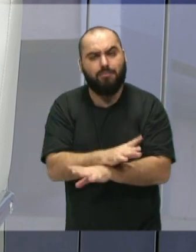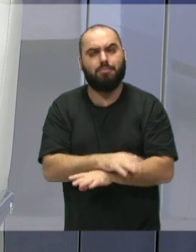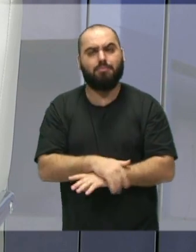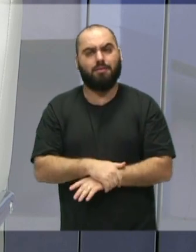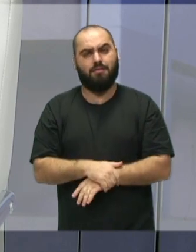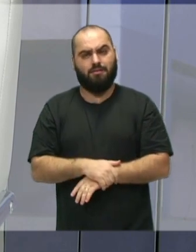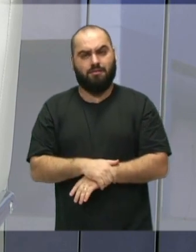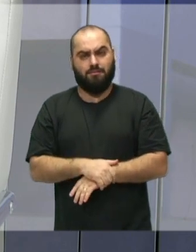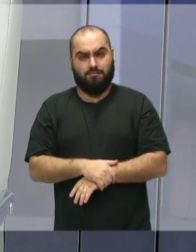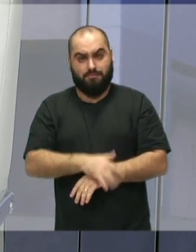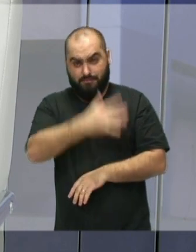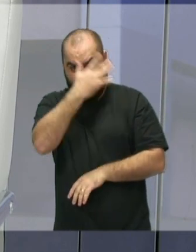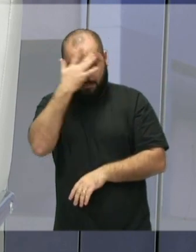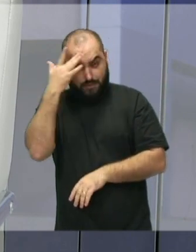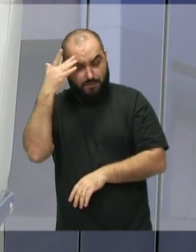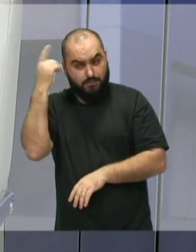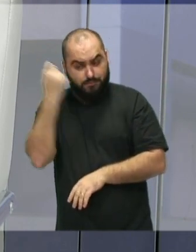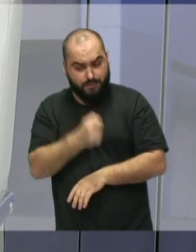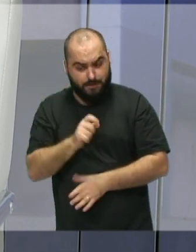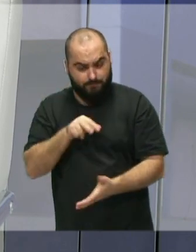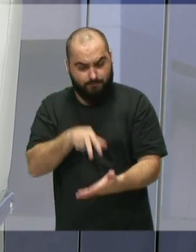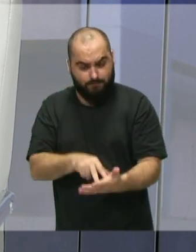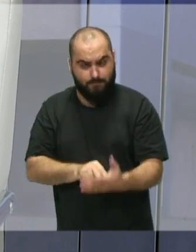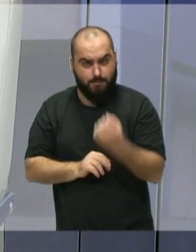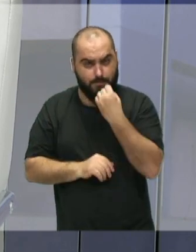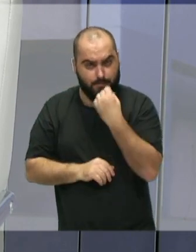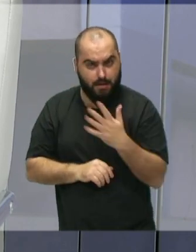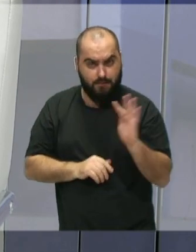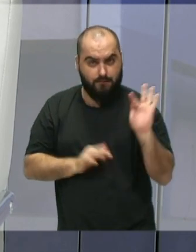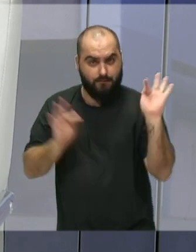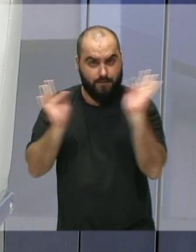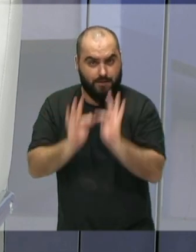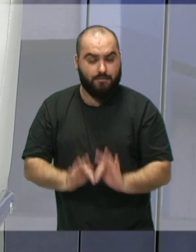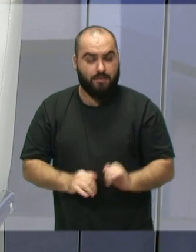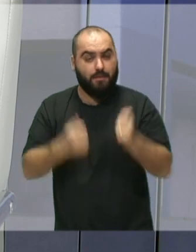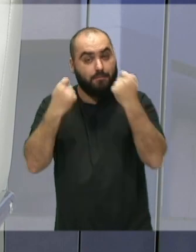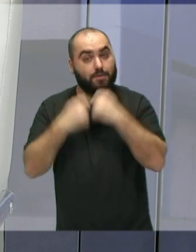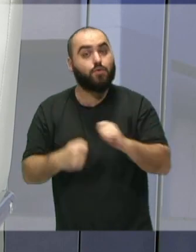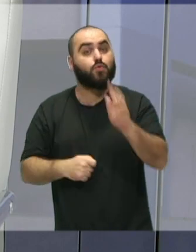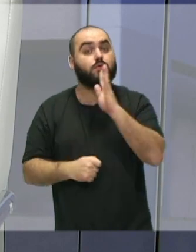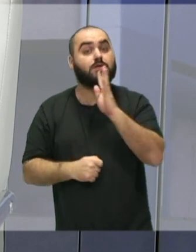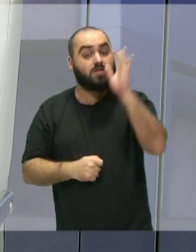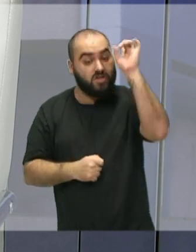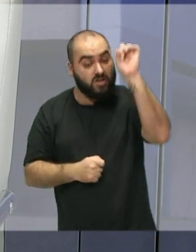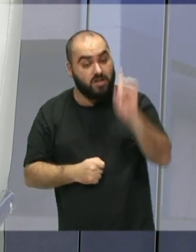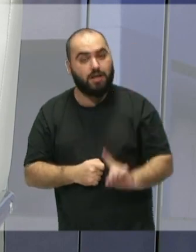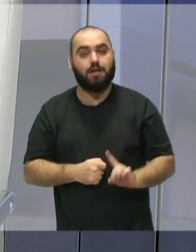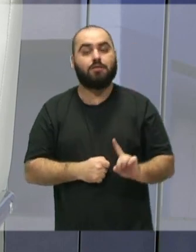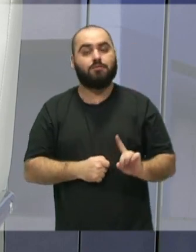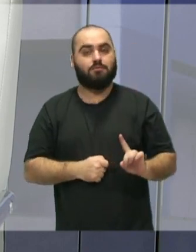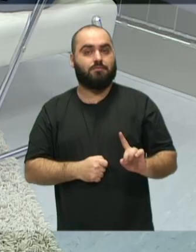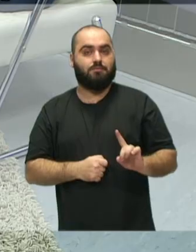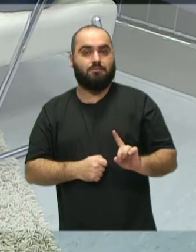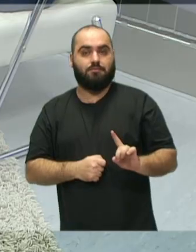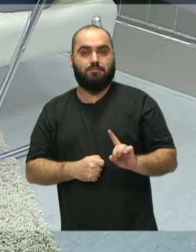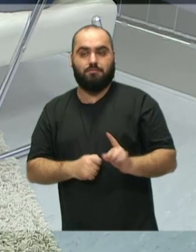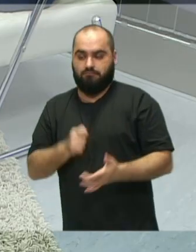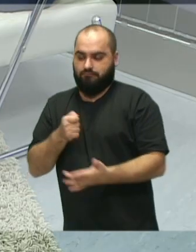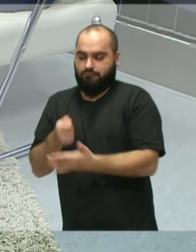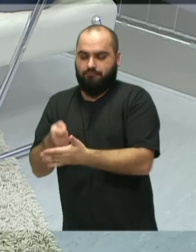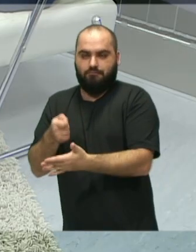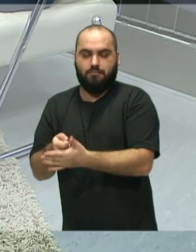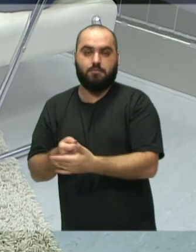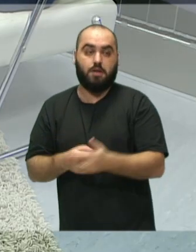estar bem e felizes. Para isso, elas têm que conhecer os direitos delas, os deveres delas. A gente está puxando as crianças do nosso município, seja